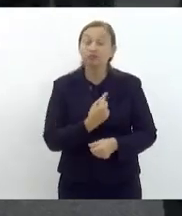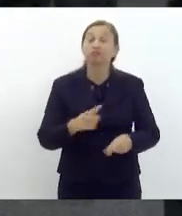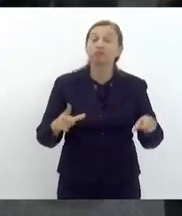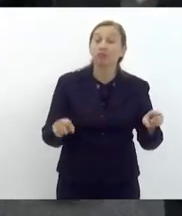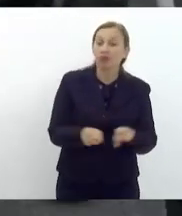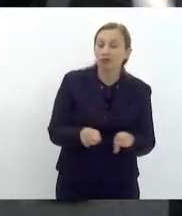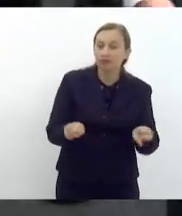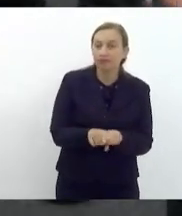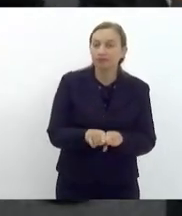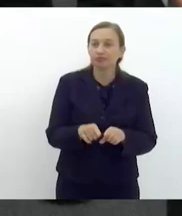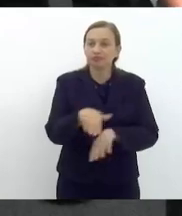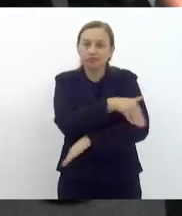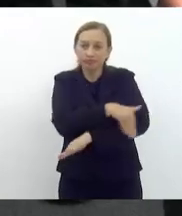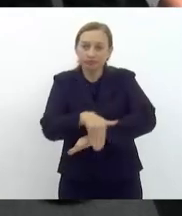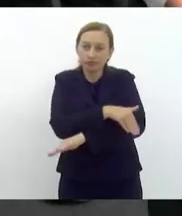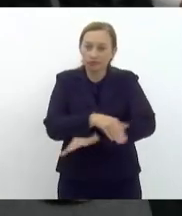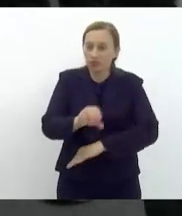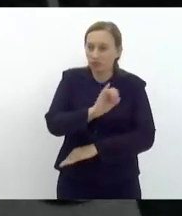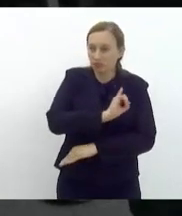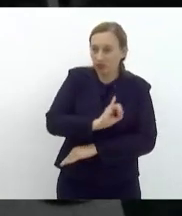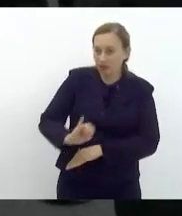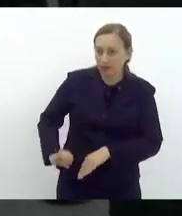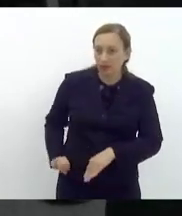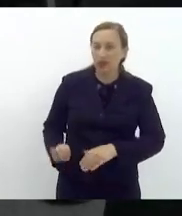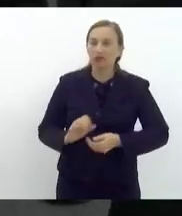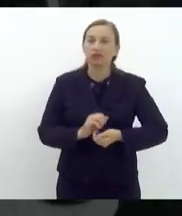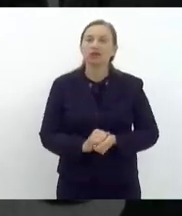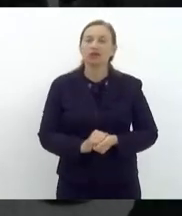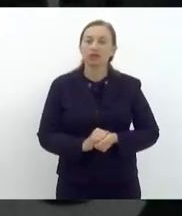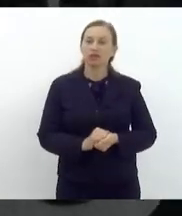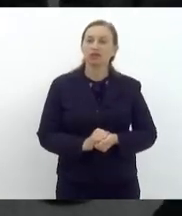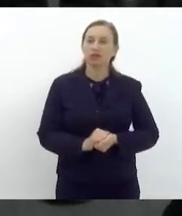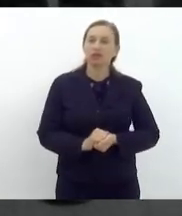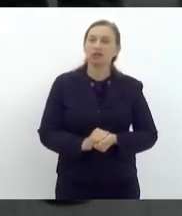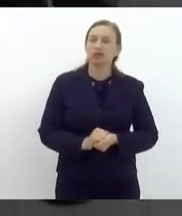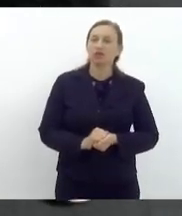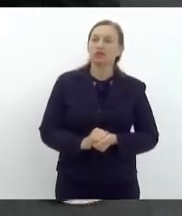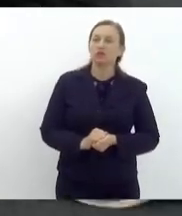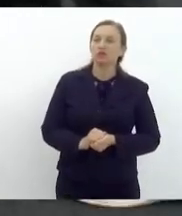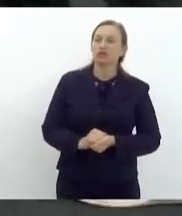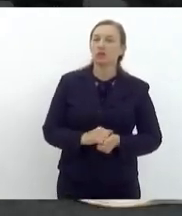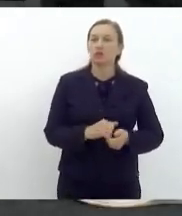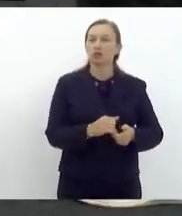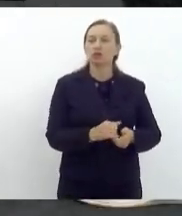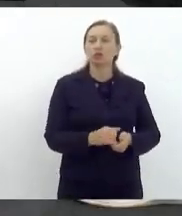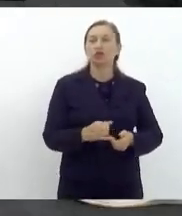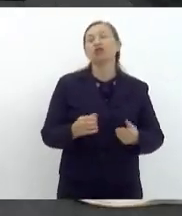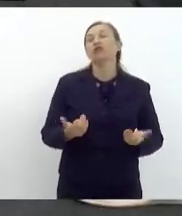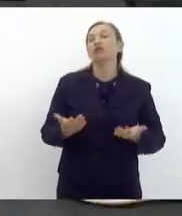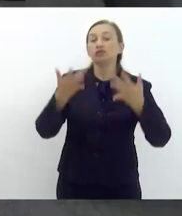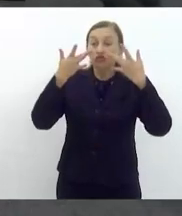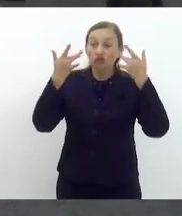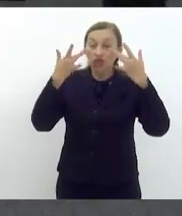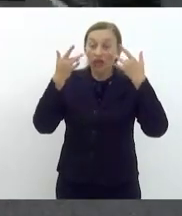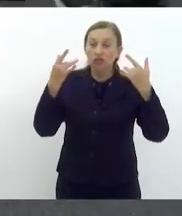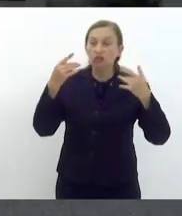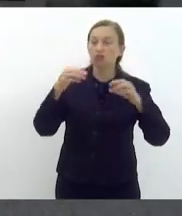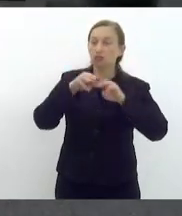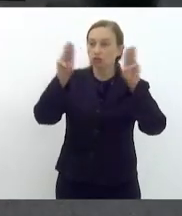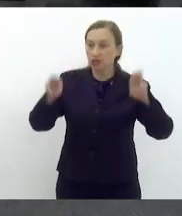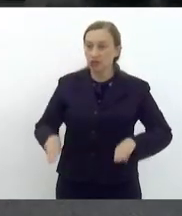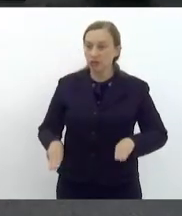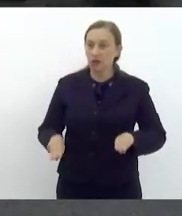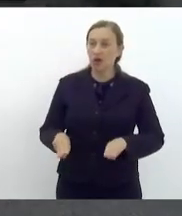na Rua do Imperador a Praça dos Expedicionários, onde tem um monumento em frente ao Teatro Municipal Dom Pedro e ali a gente tem um nome